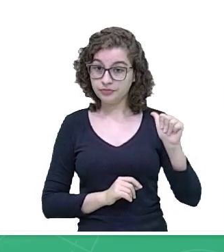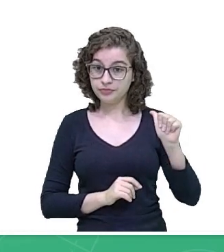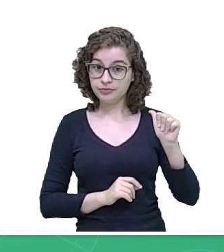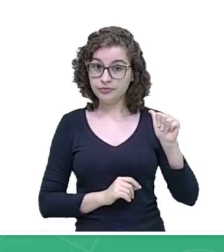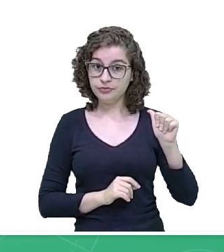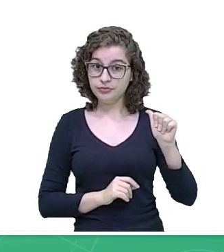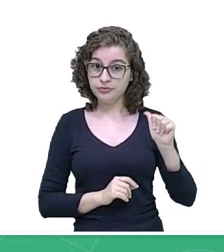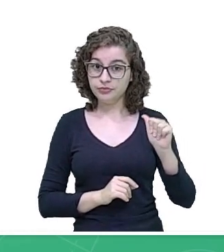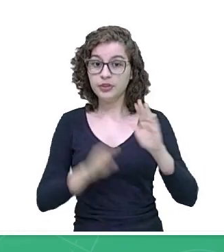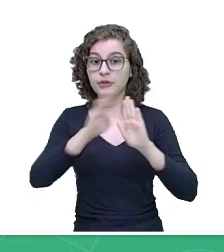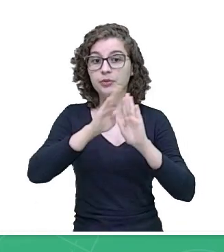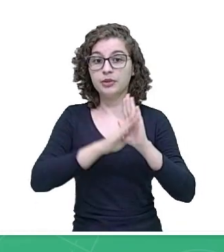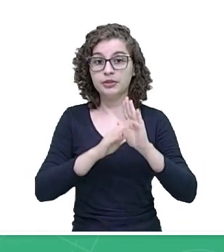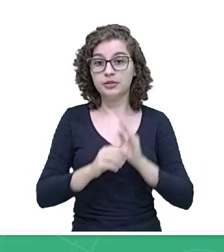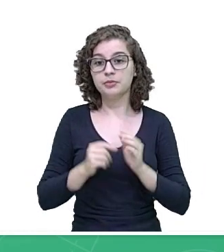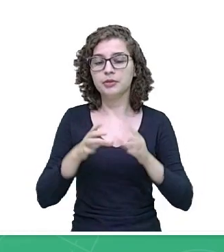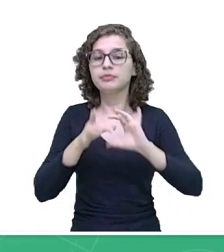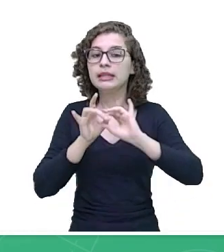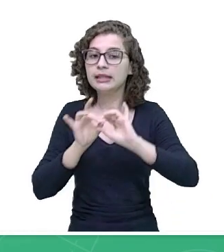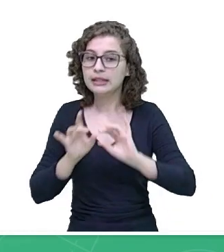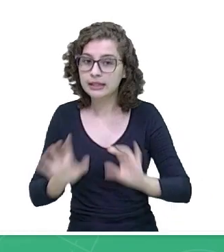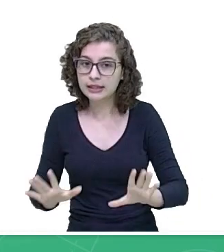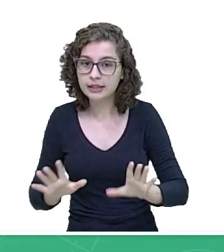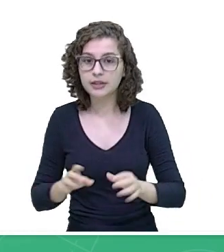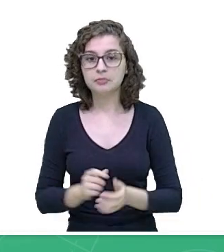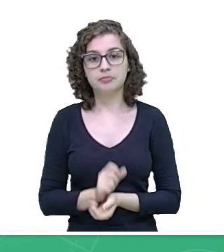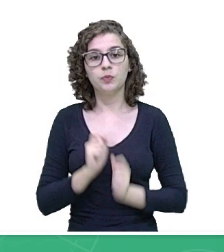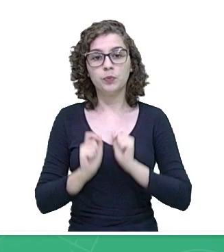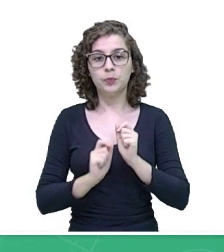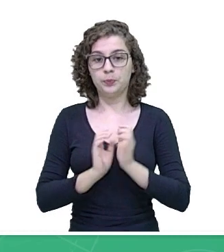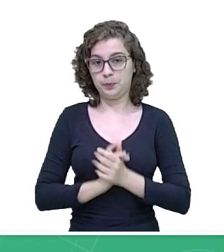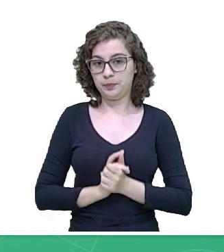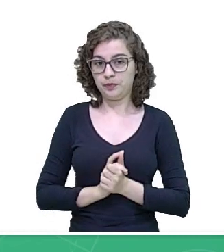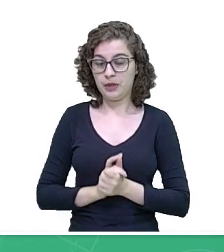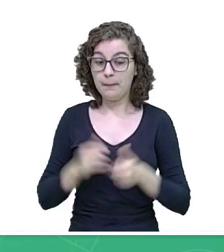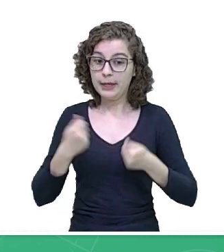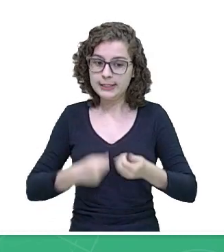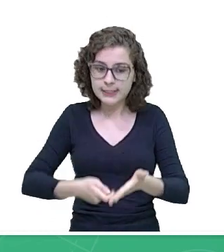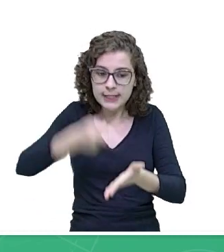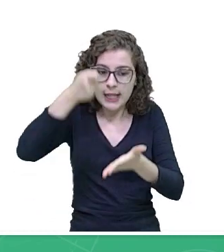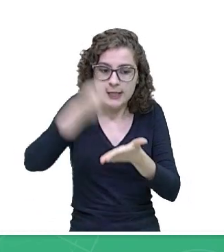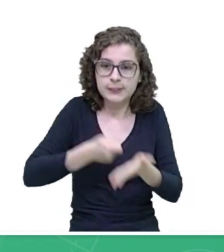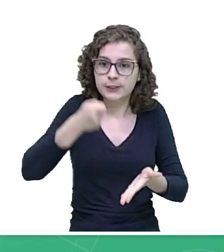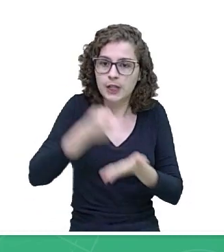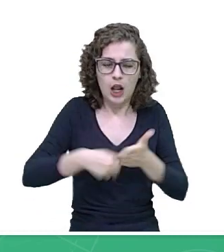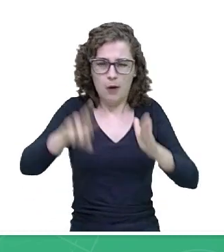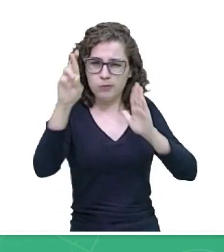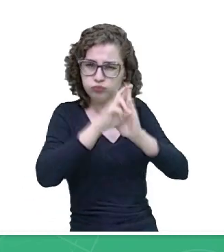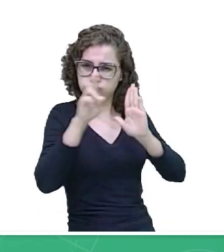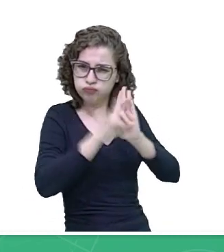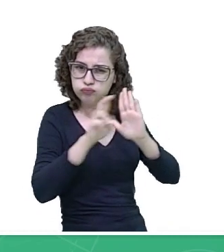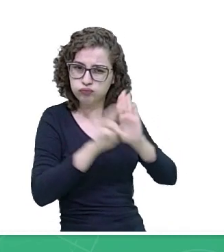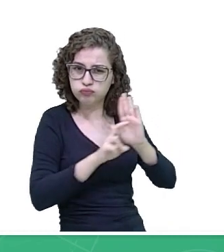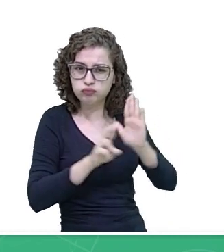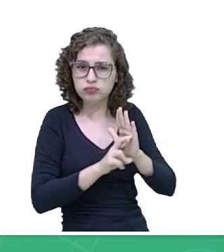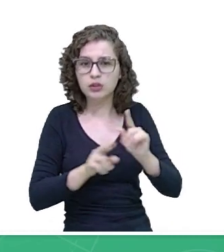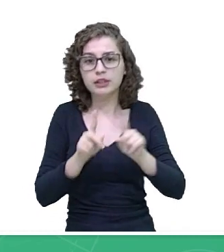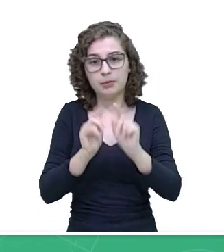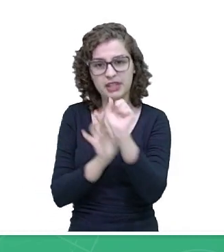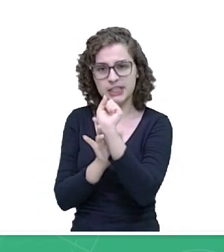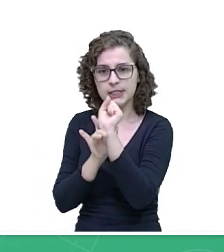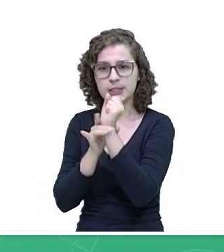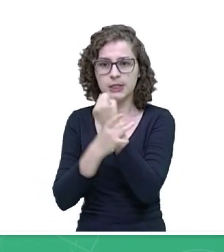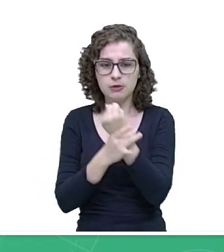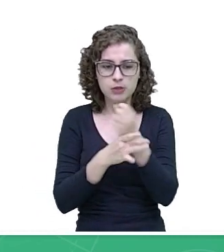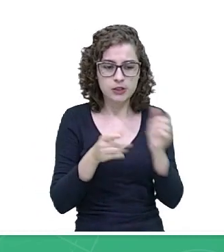princípios liberais, que defendem a necessidade de impor regras rígidas e protecionismo fiscal.